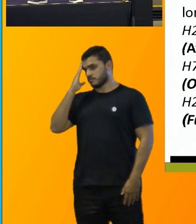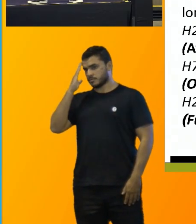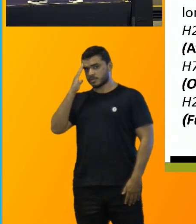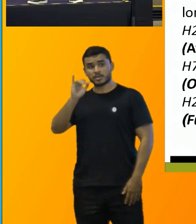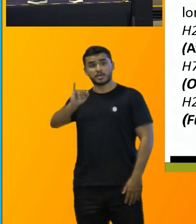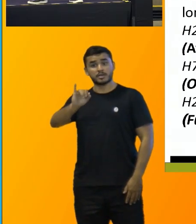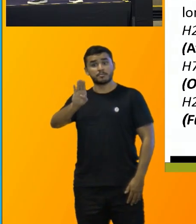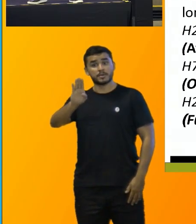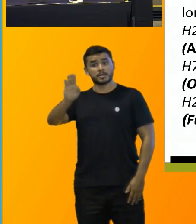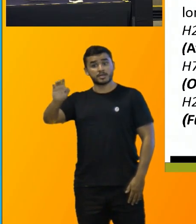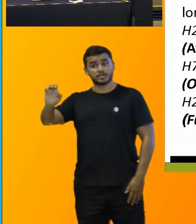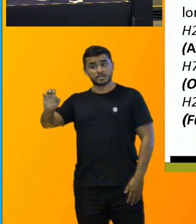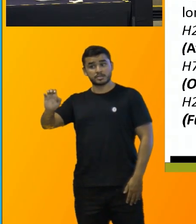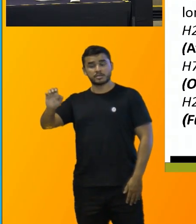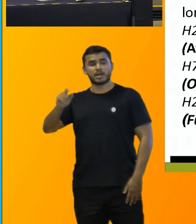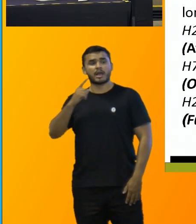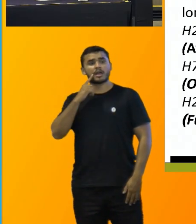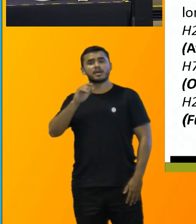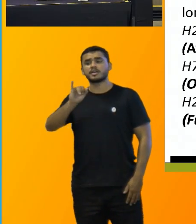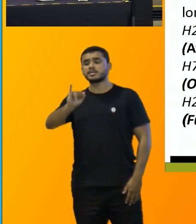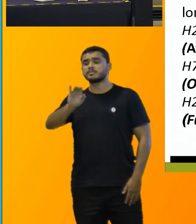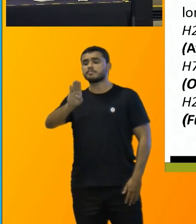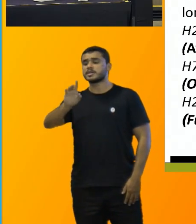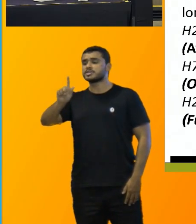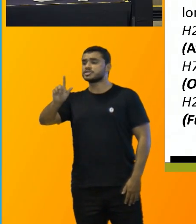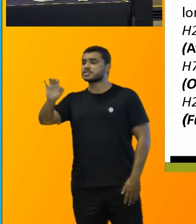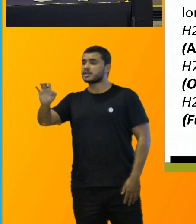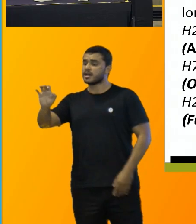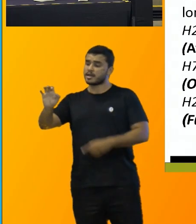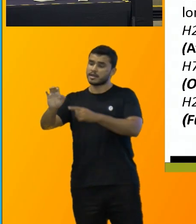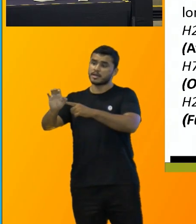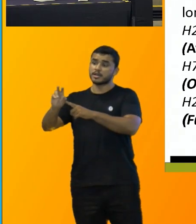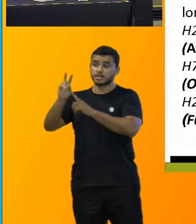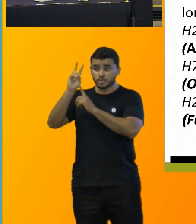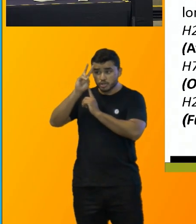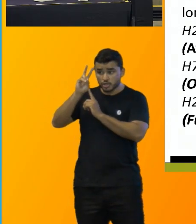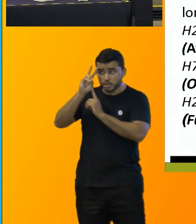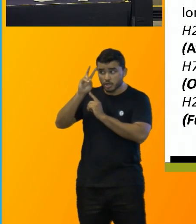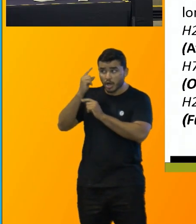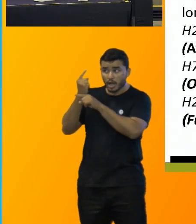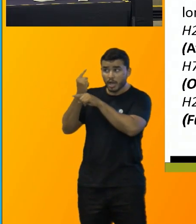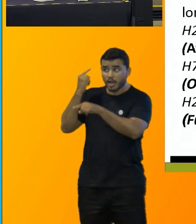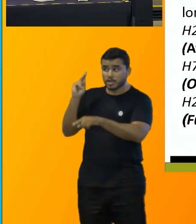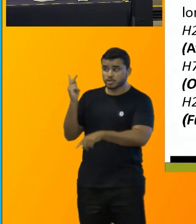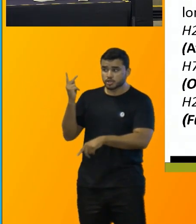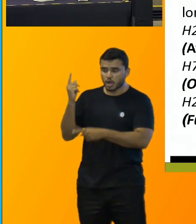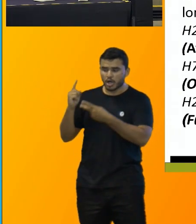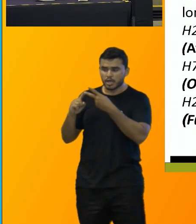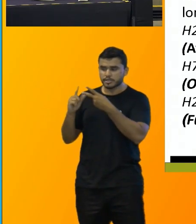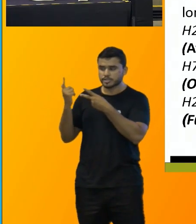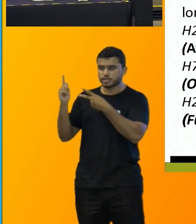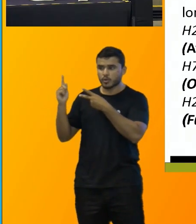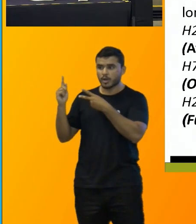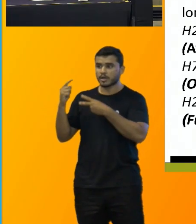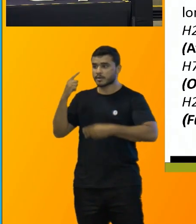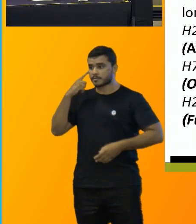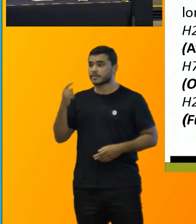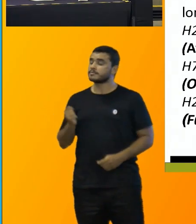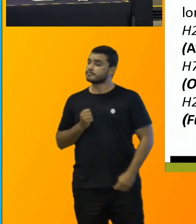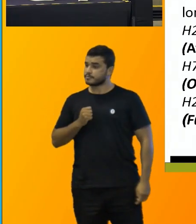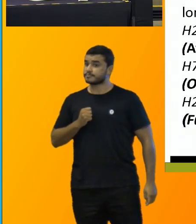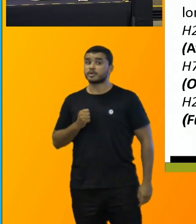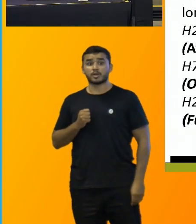uma informação importante, porque essa habilidade ela envolve a história e a geografia. O DIP foi uma das